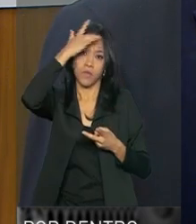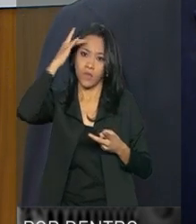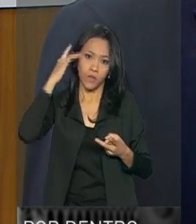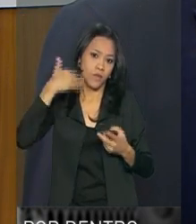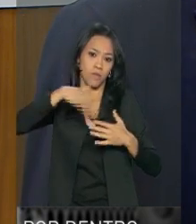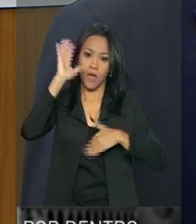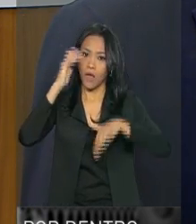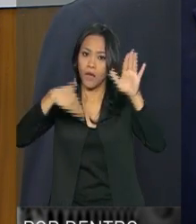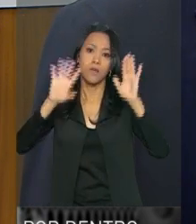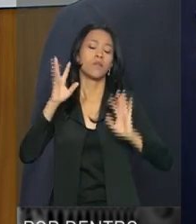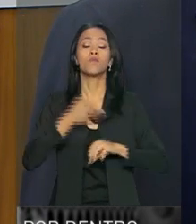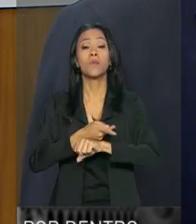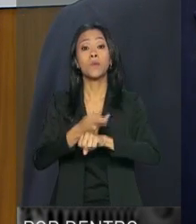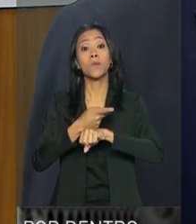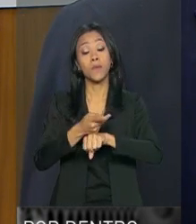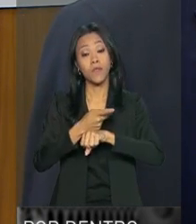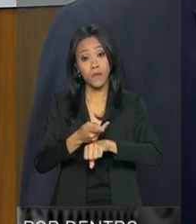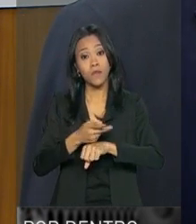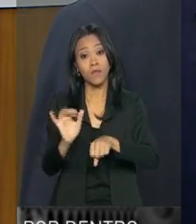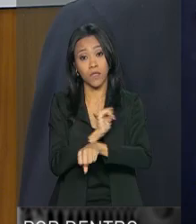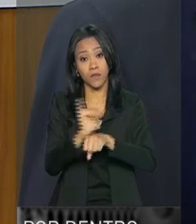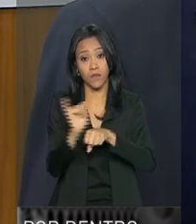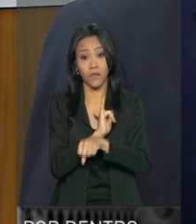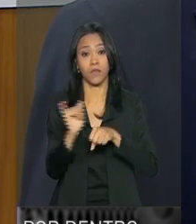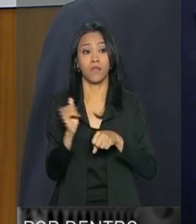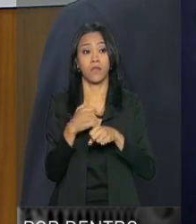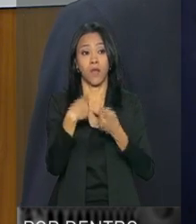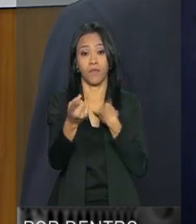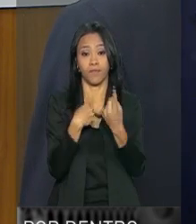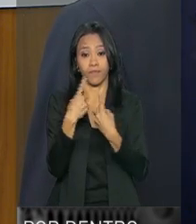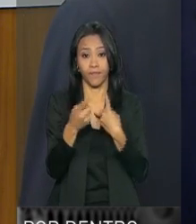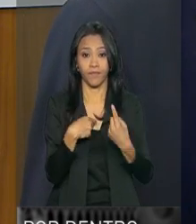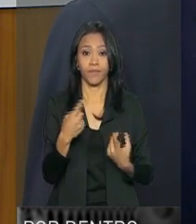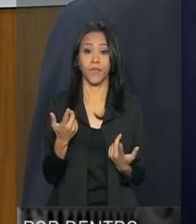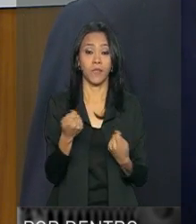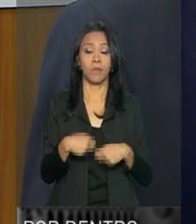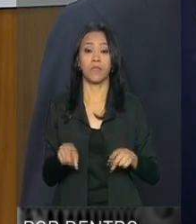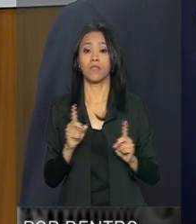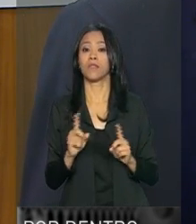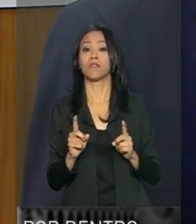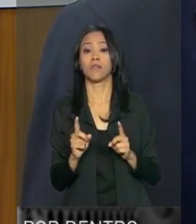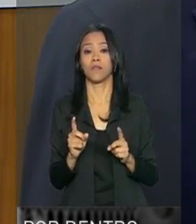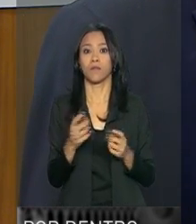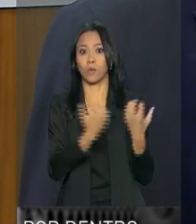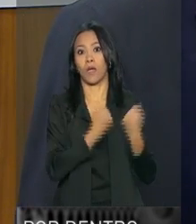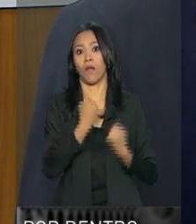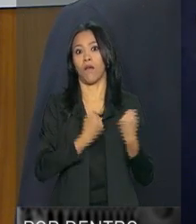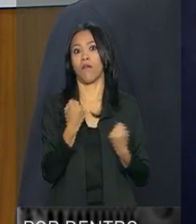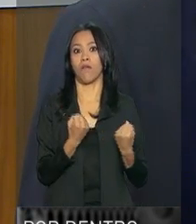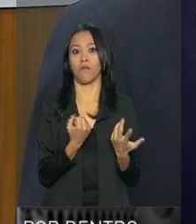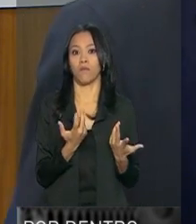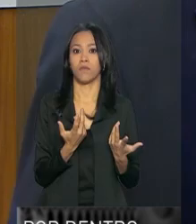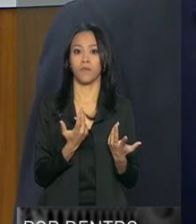mais procuram meios de mobilidade - depende o uso de do carro então a idéia